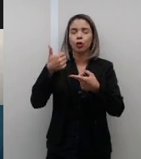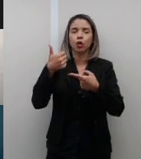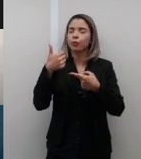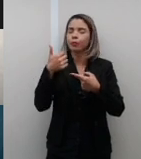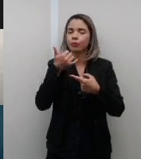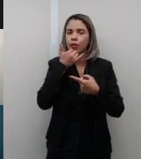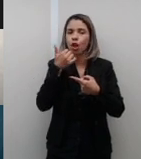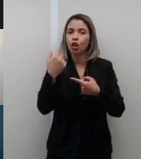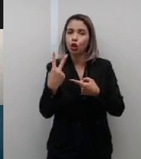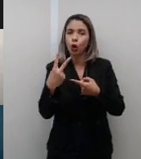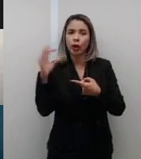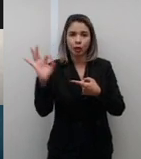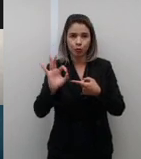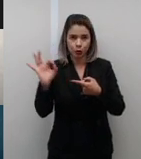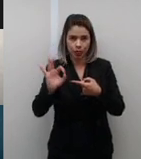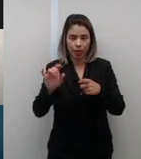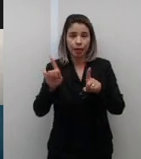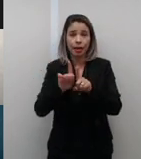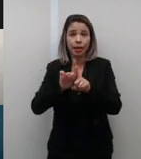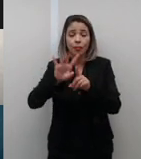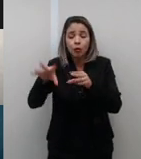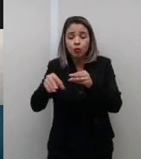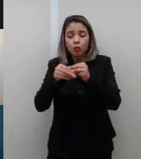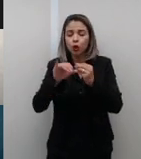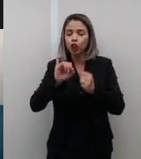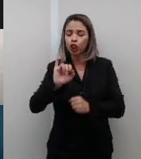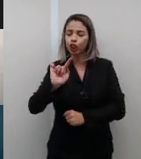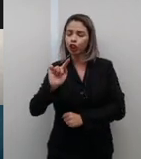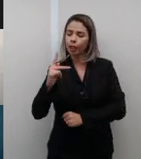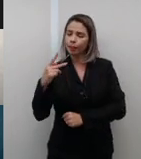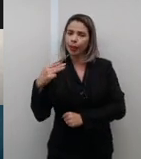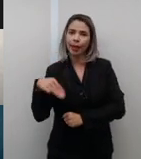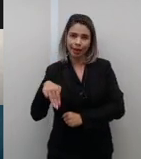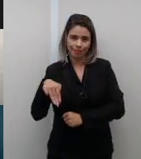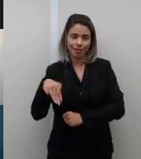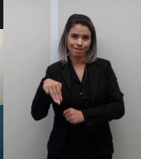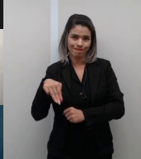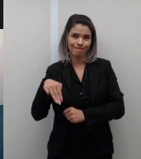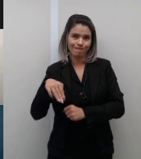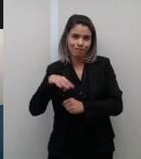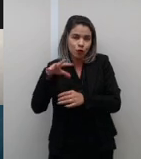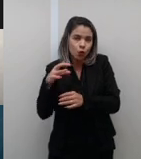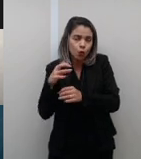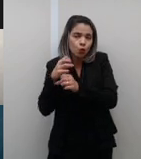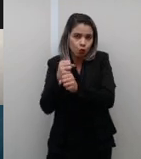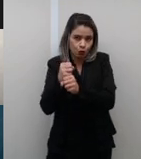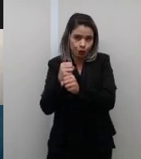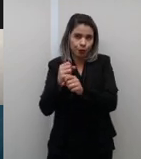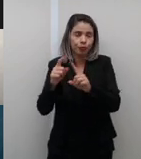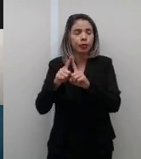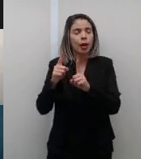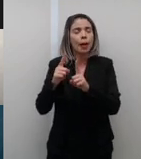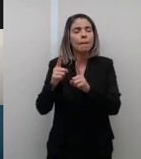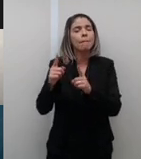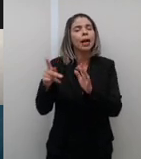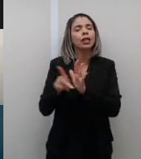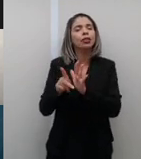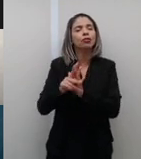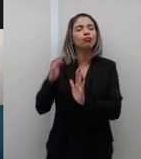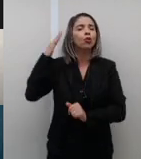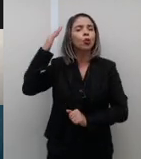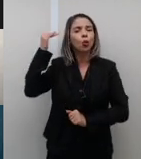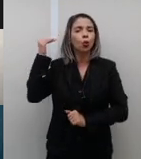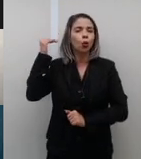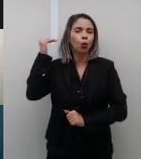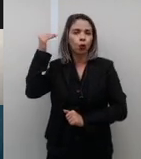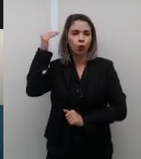também IGPM como fator de correção. Muito bem, o juiz, ao acolher os embargos do município